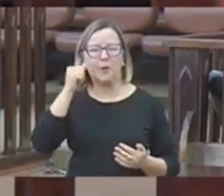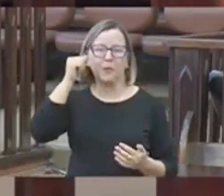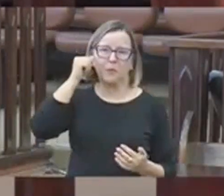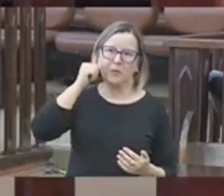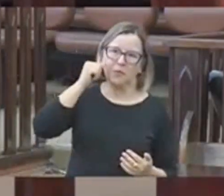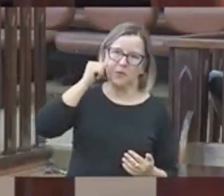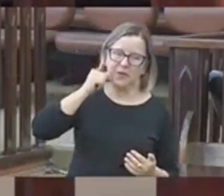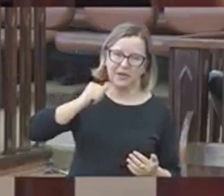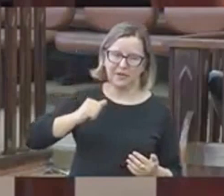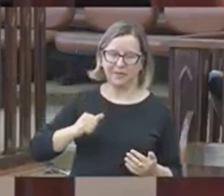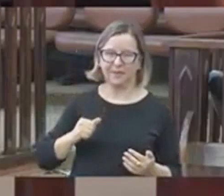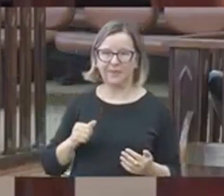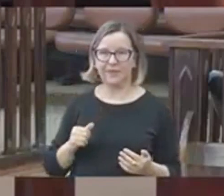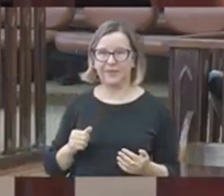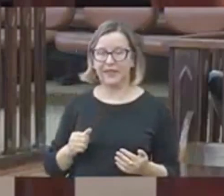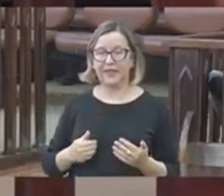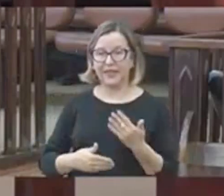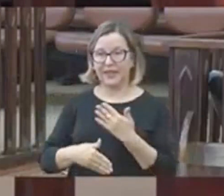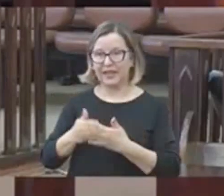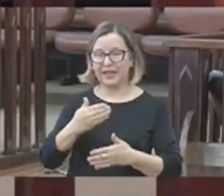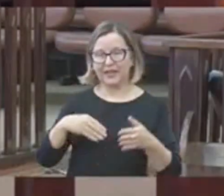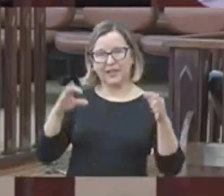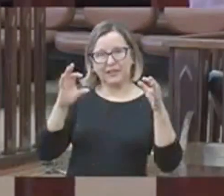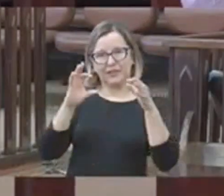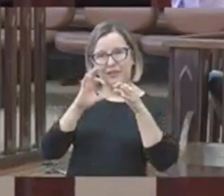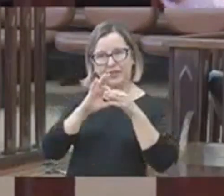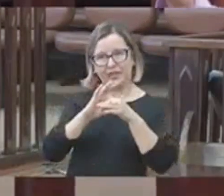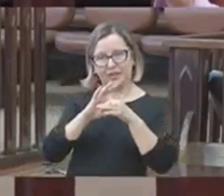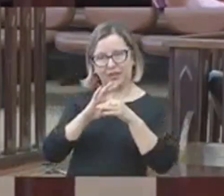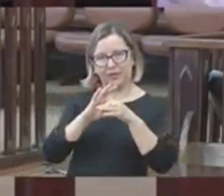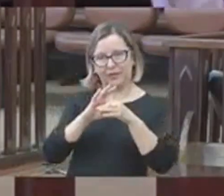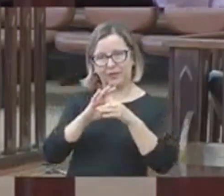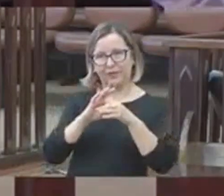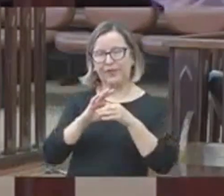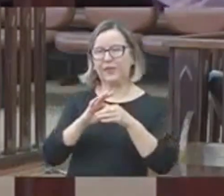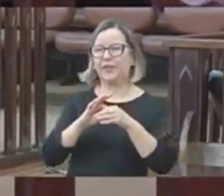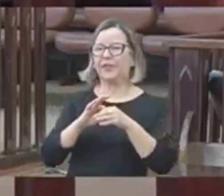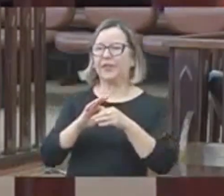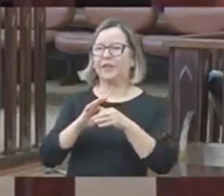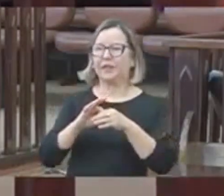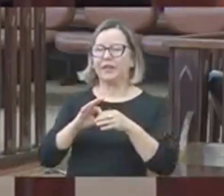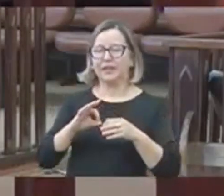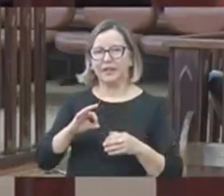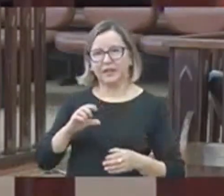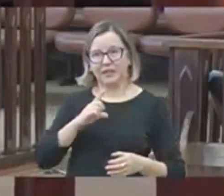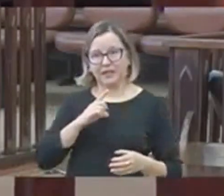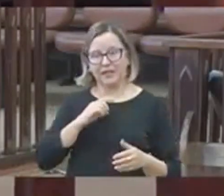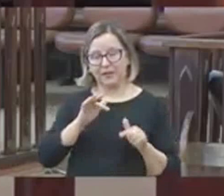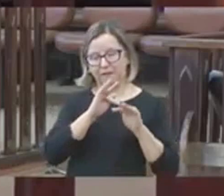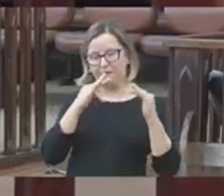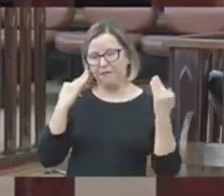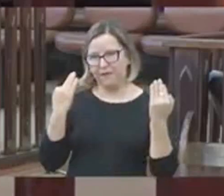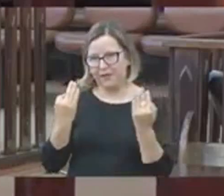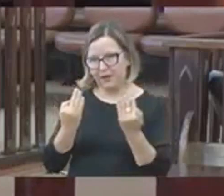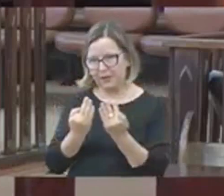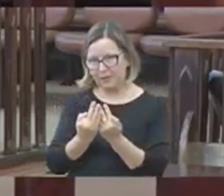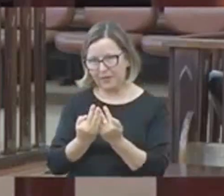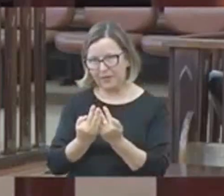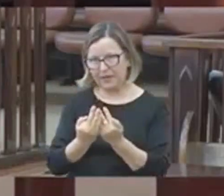união, formando a família e formando assim a sociedade. Como?